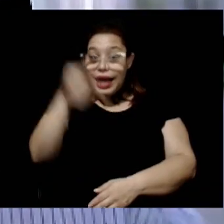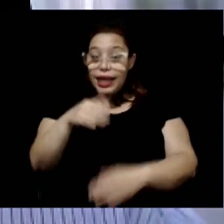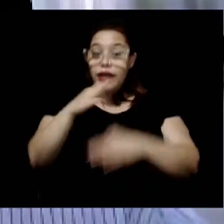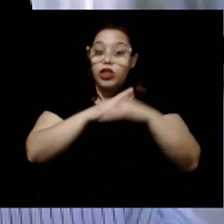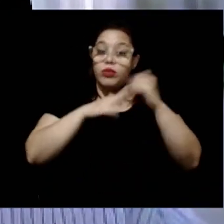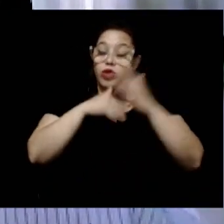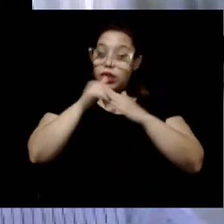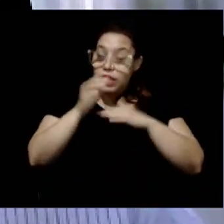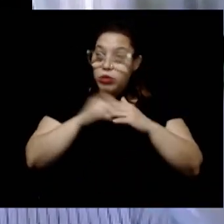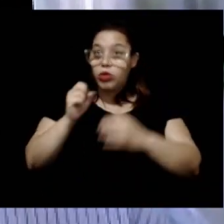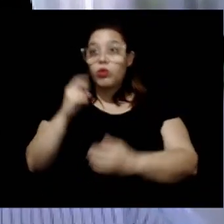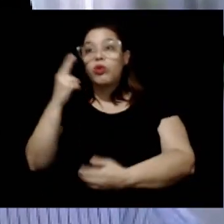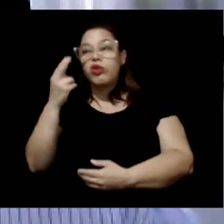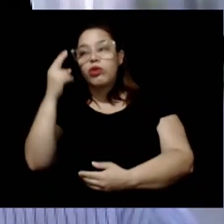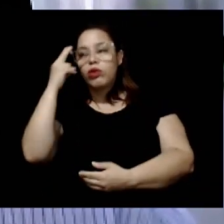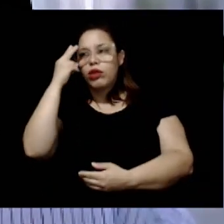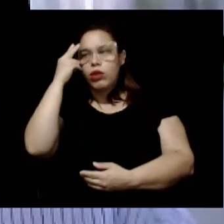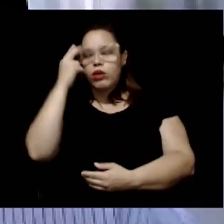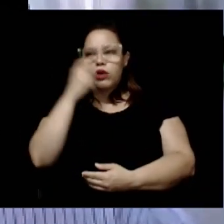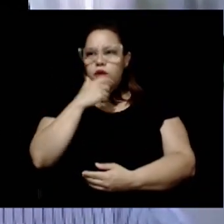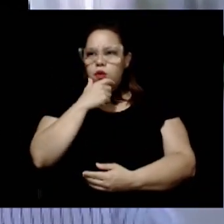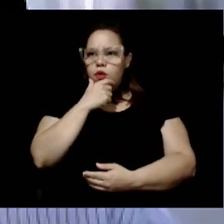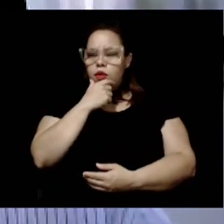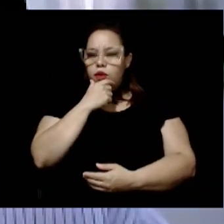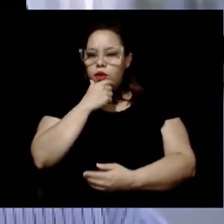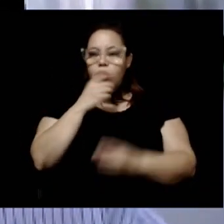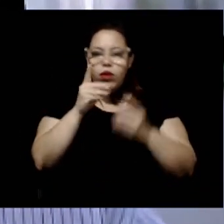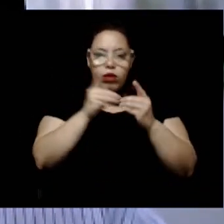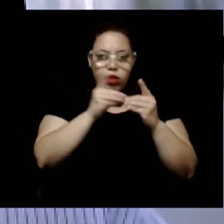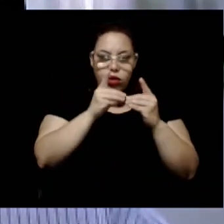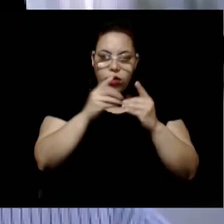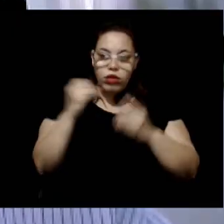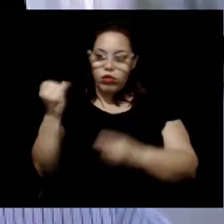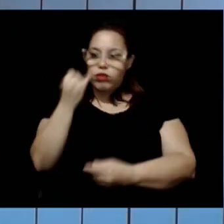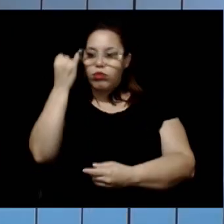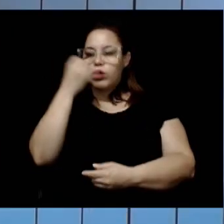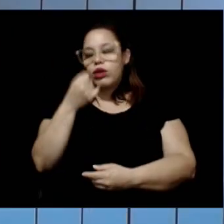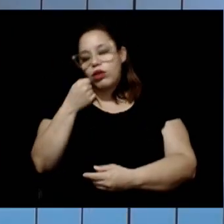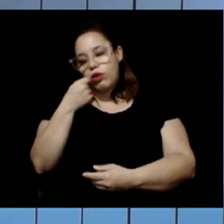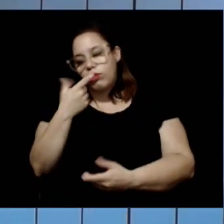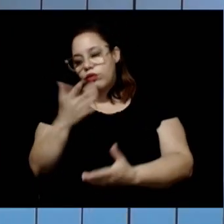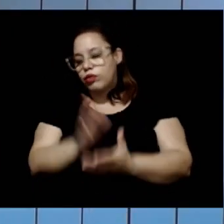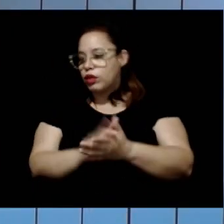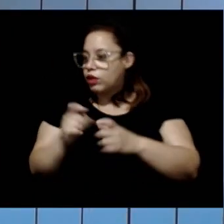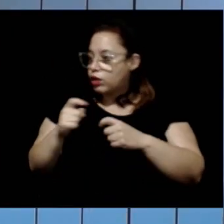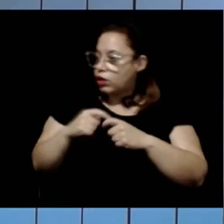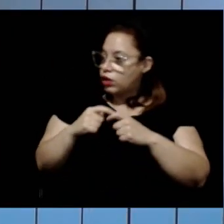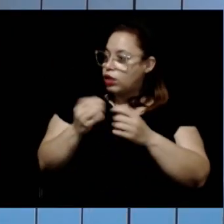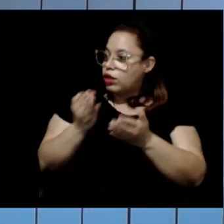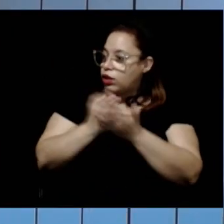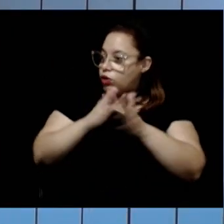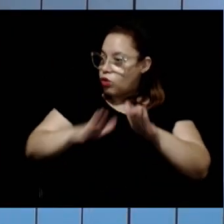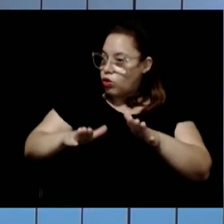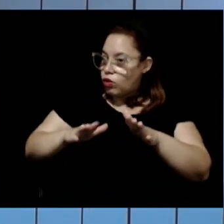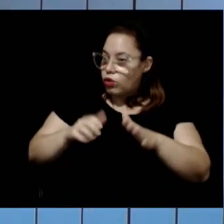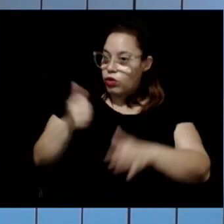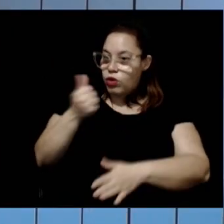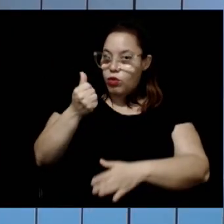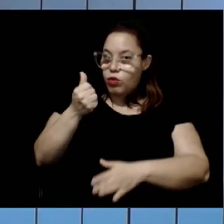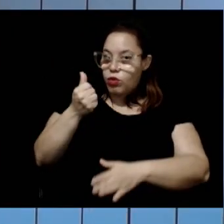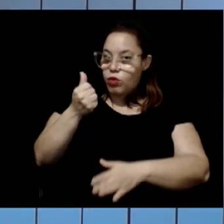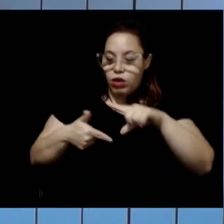seja, ele às vezes é mais importante do que o remédio. Doutor, para a gente encerrar aqui nosso primeiro bloco, eu gostaria